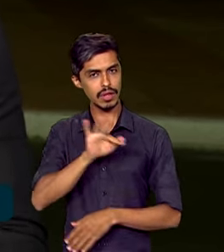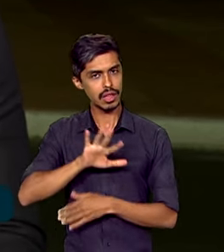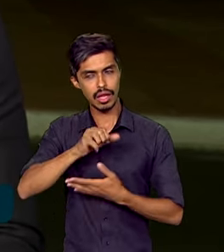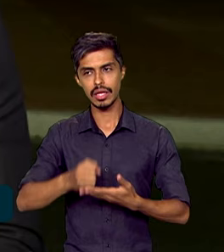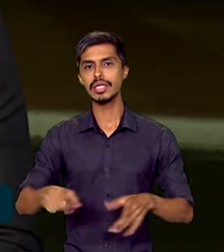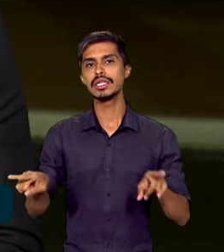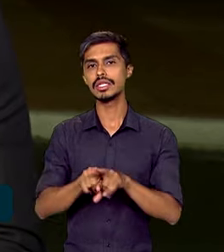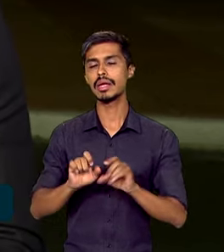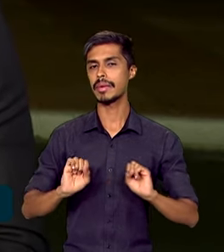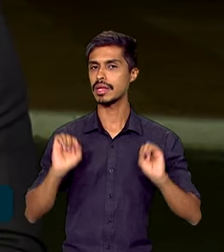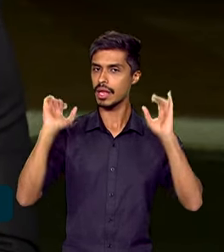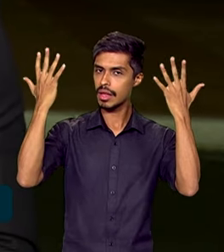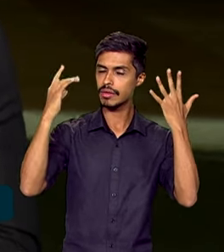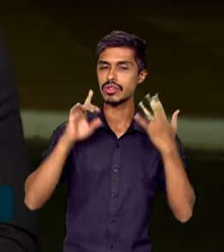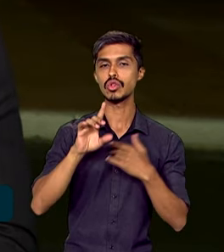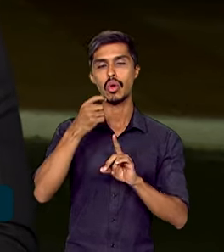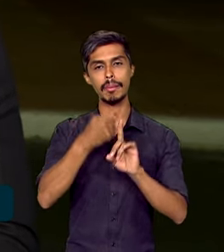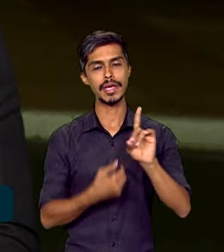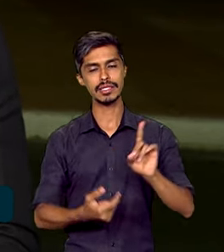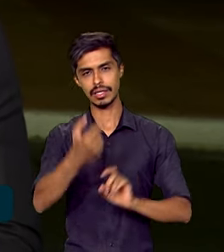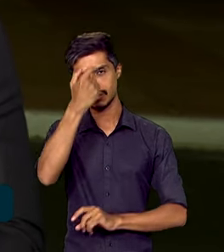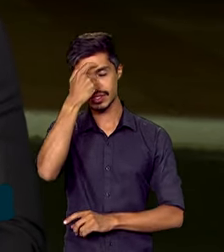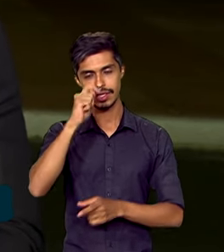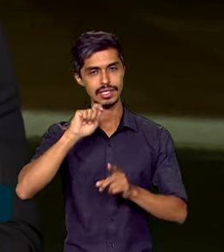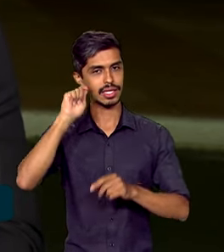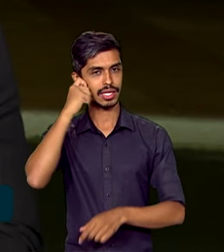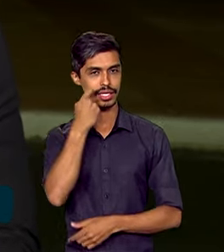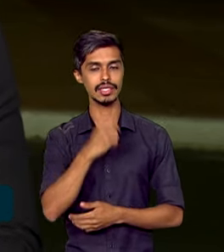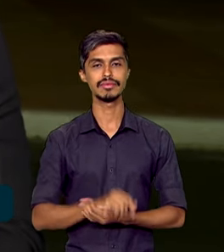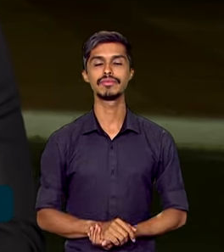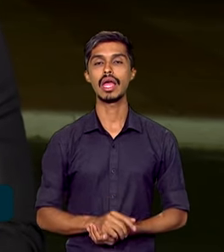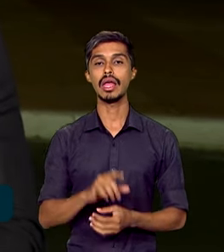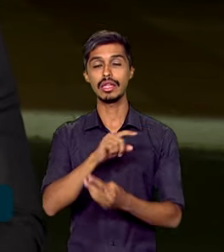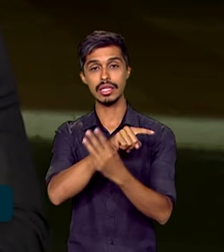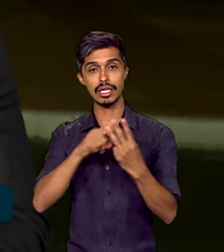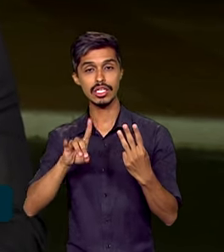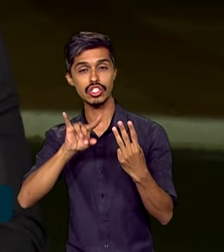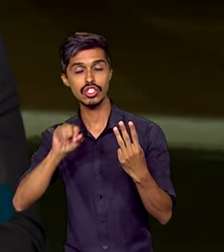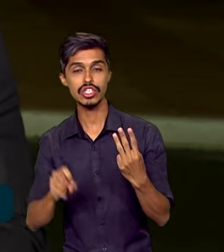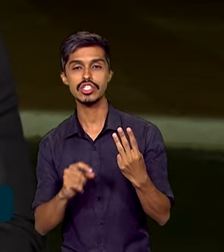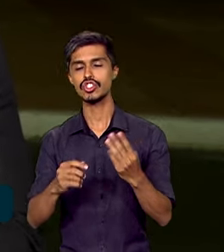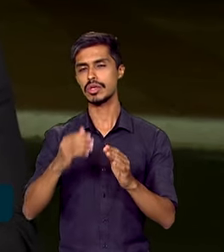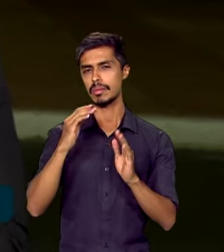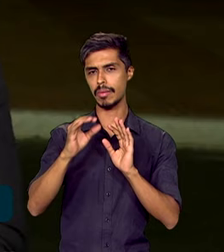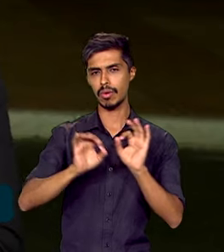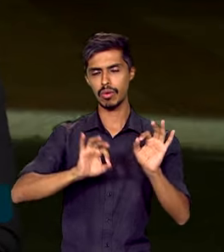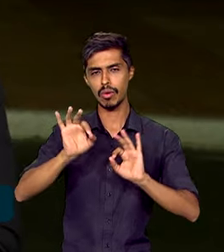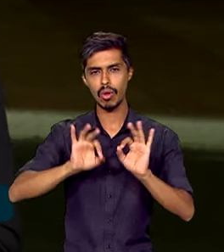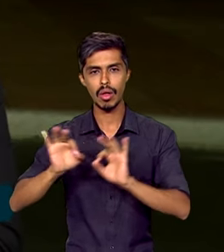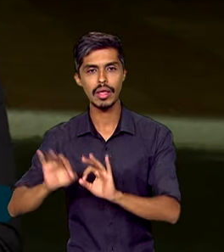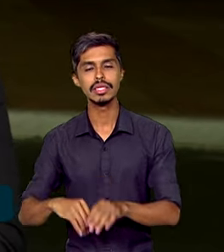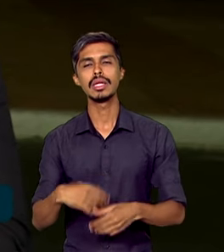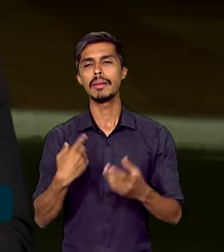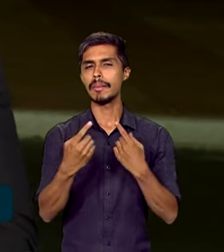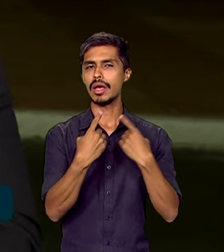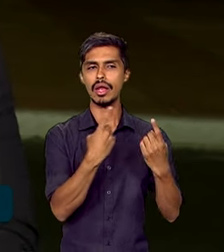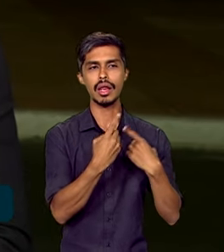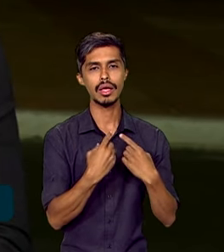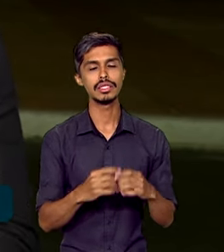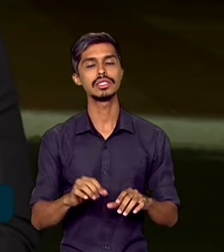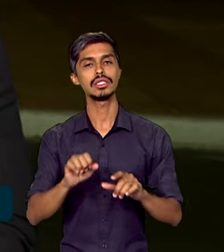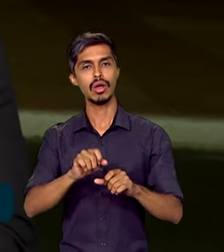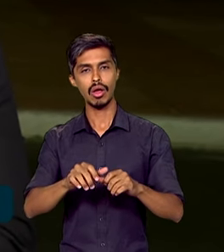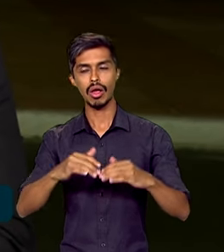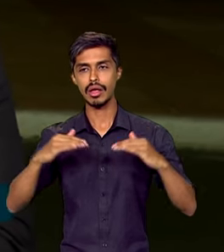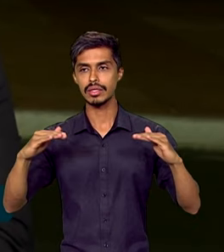da comemoração no mês da consciência negra Serão três dias de programação com mesas de debates e sessões